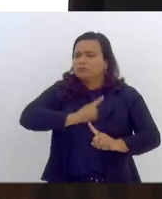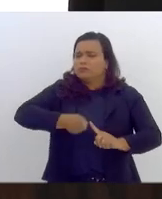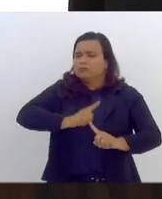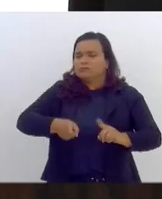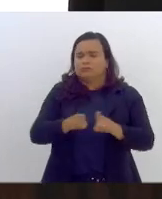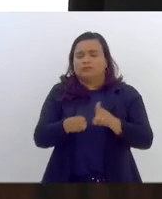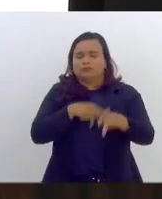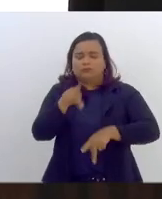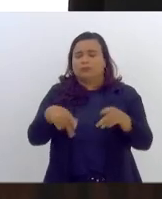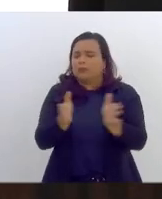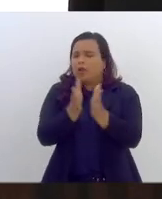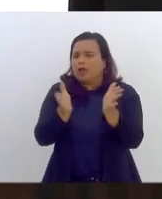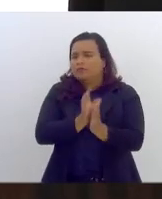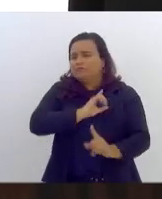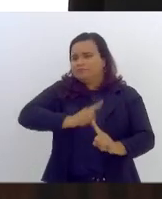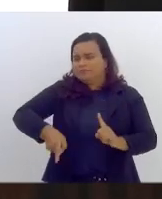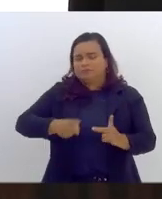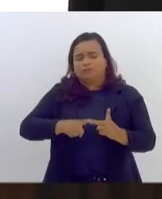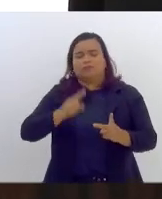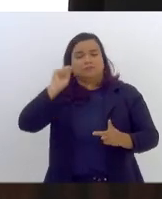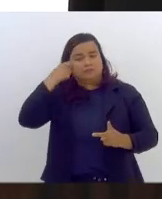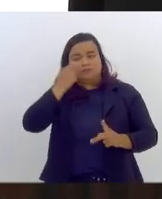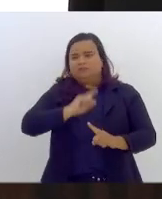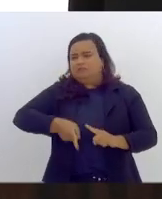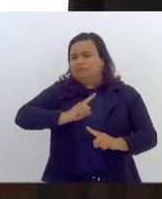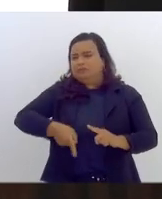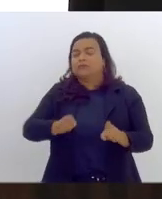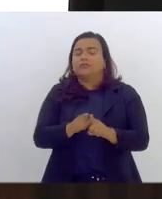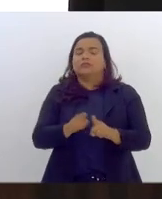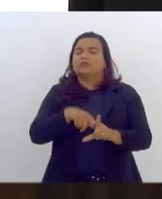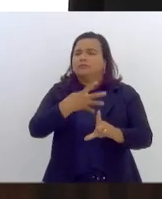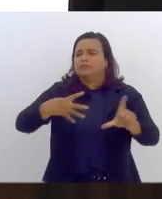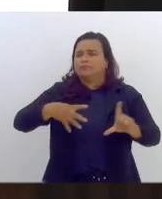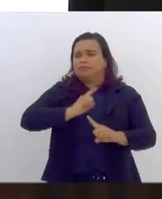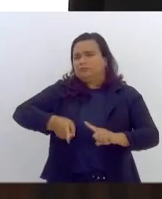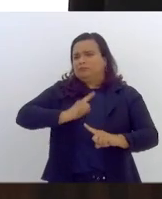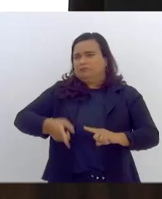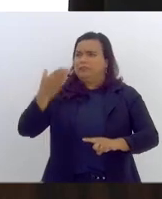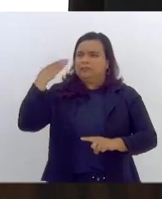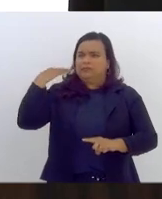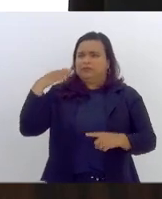população negra, LGBTQIA+. Então,